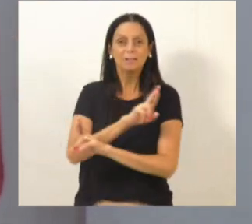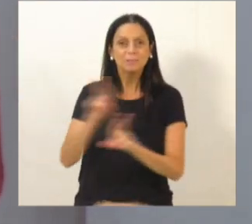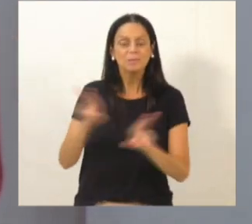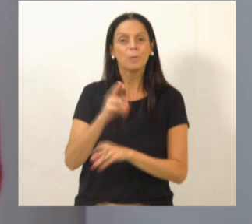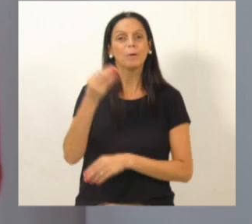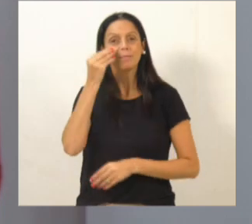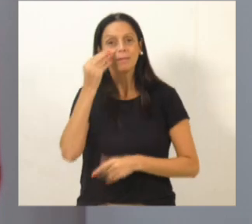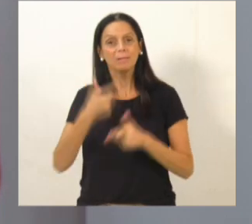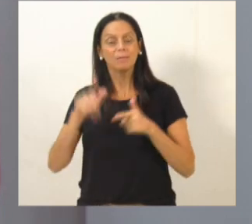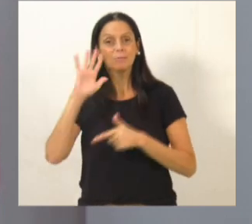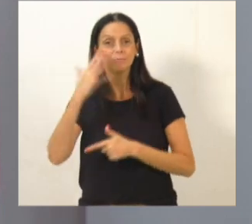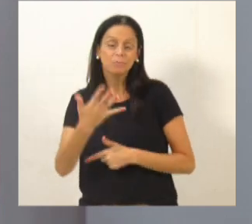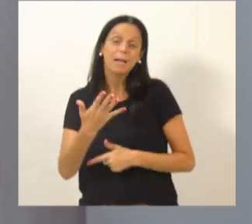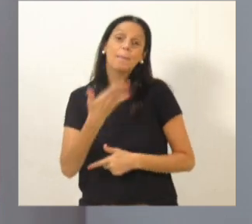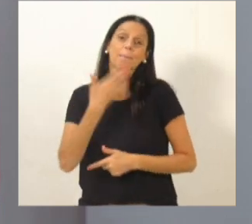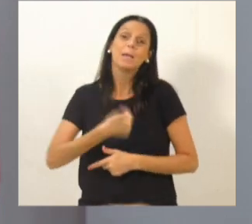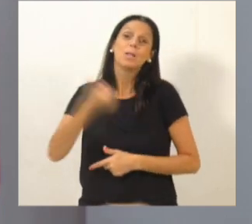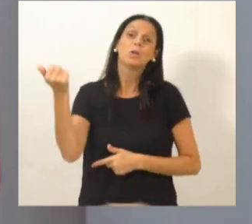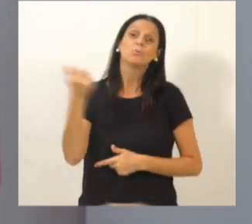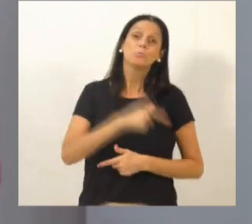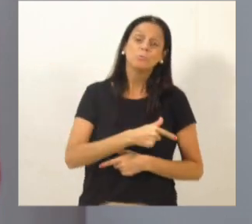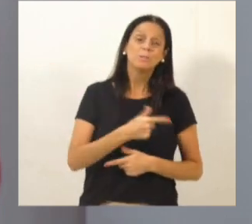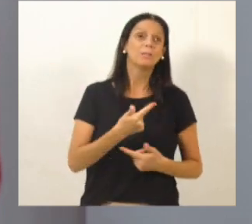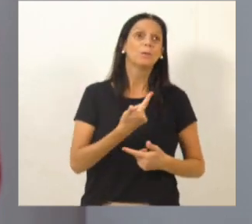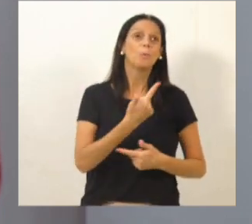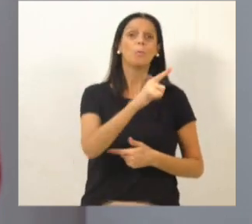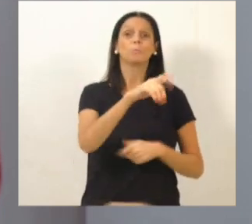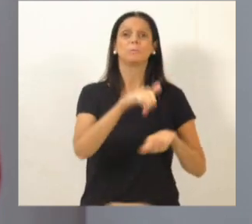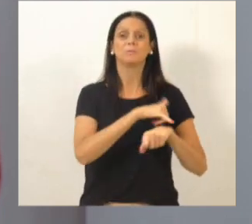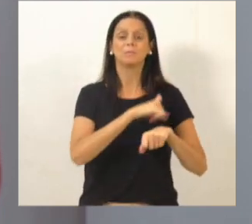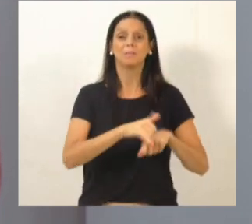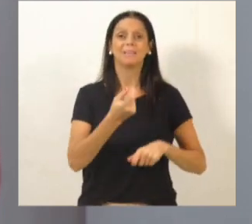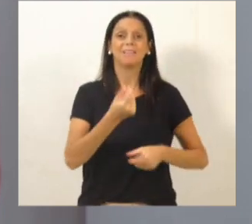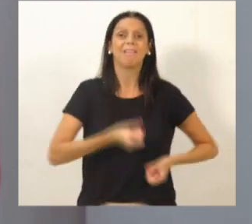das soluções possíveis.